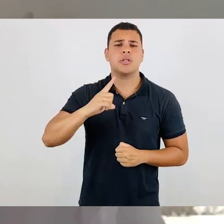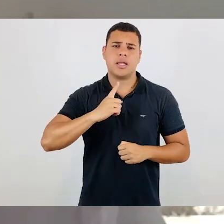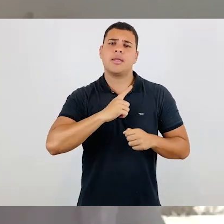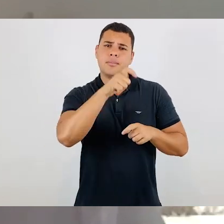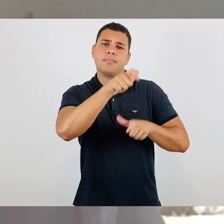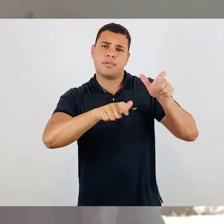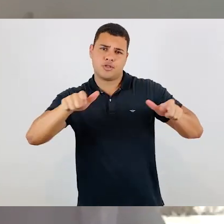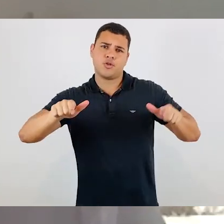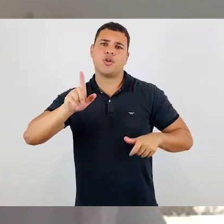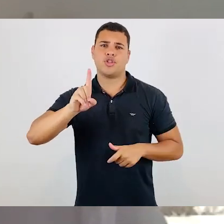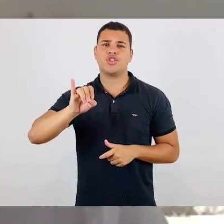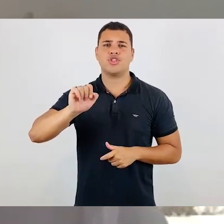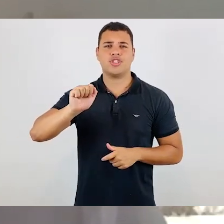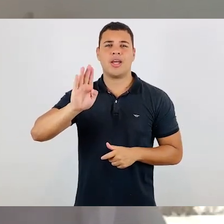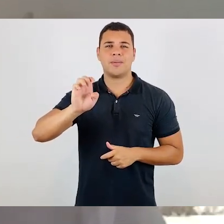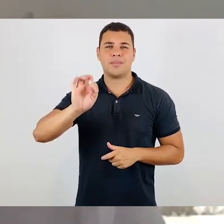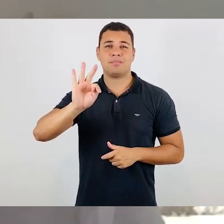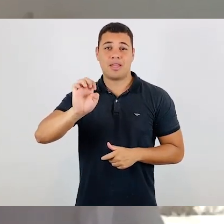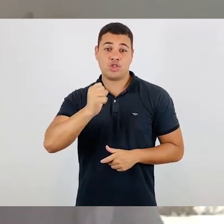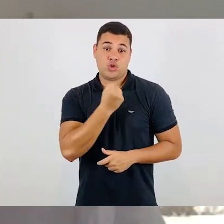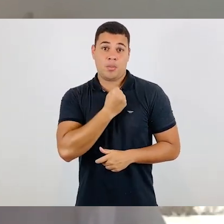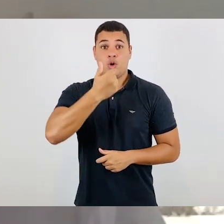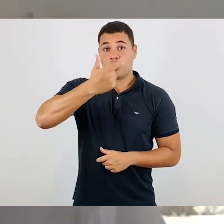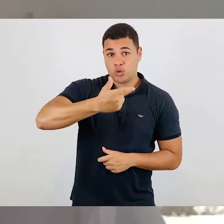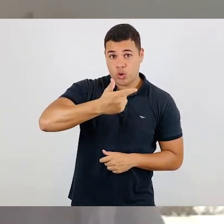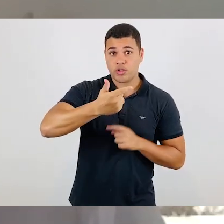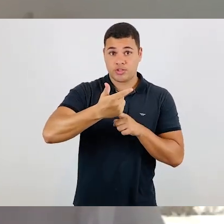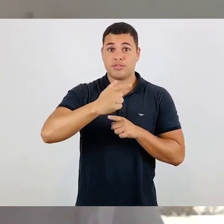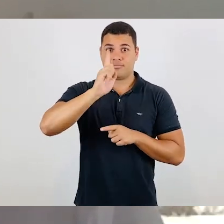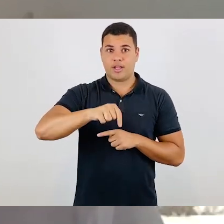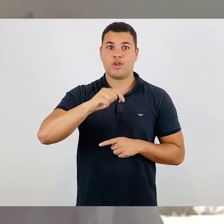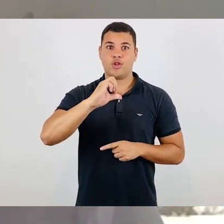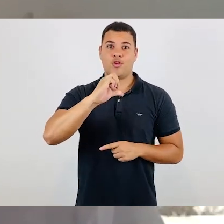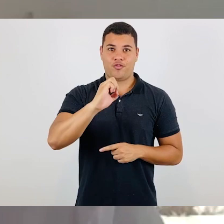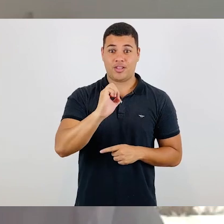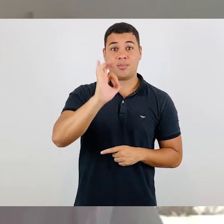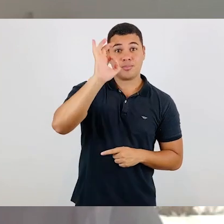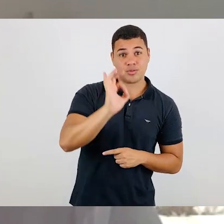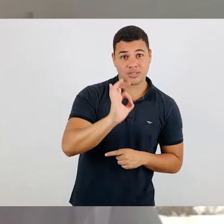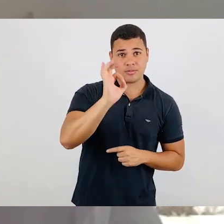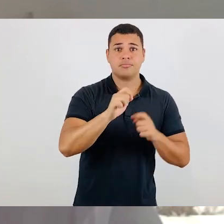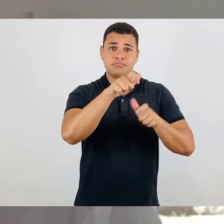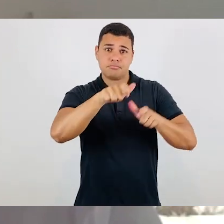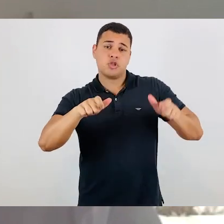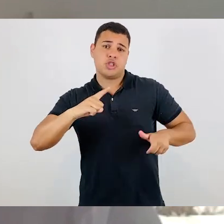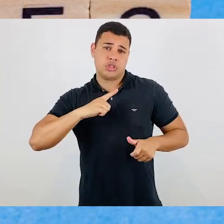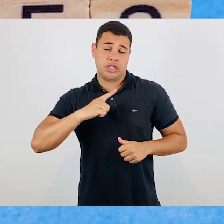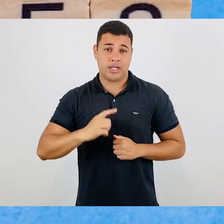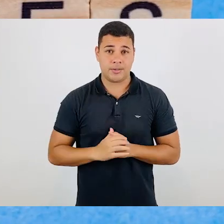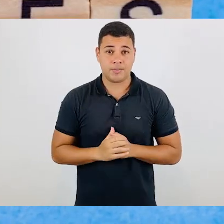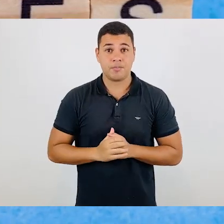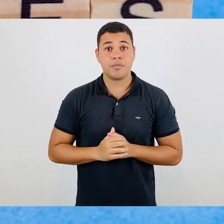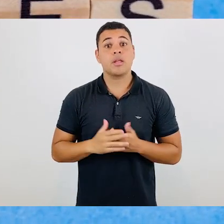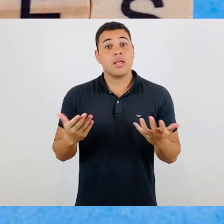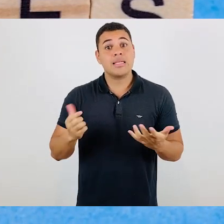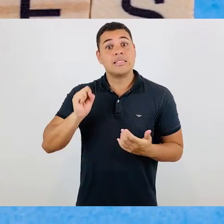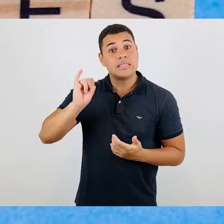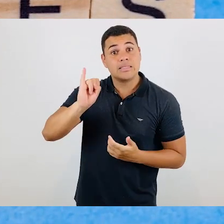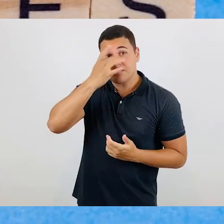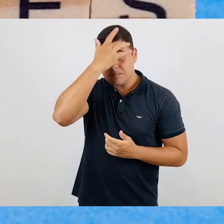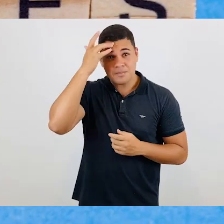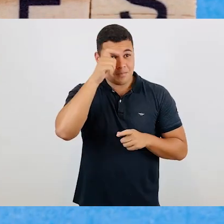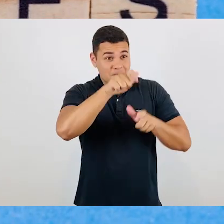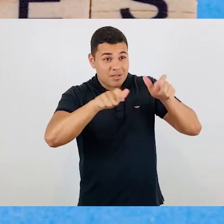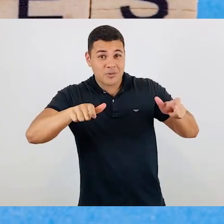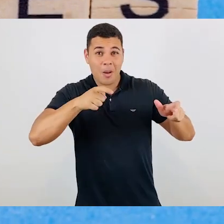população, muito mesmo, especialmente o diabetes tipo 2, que representa 90% dos casos do diabetes. E o diabetes ele tanto